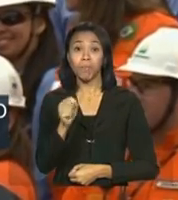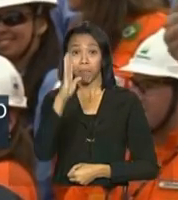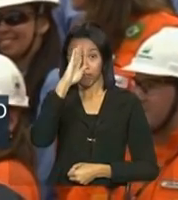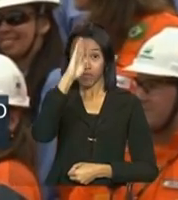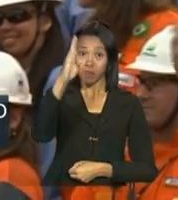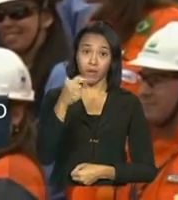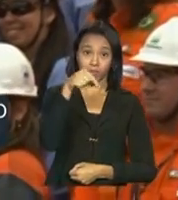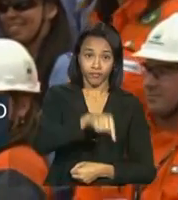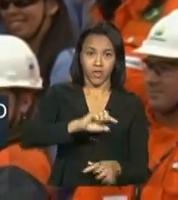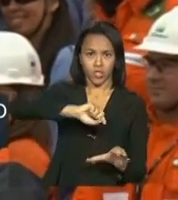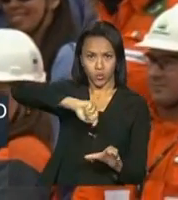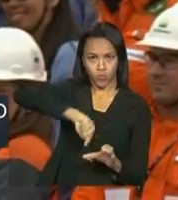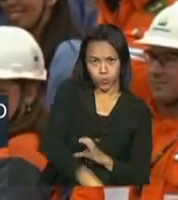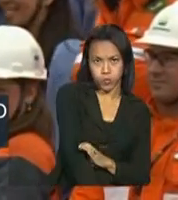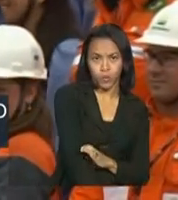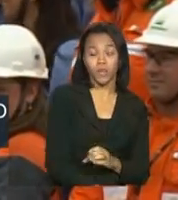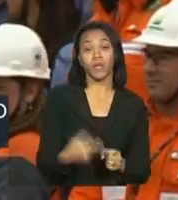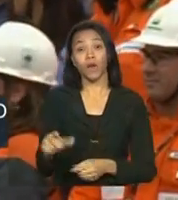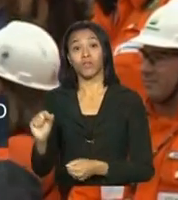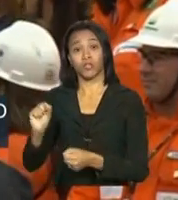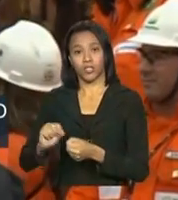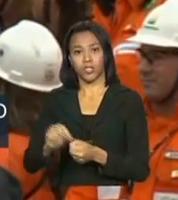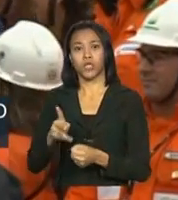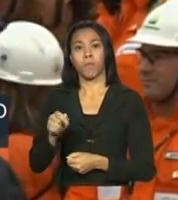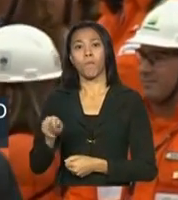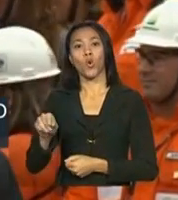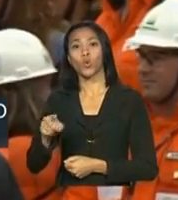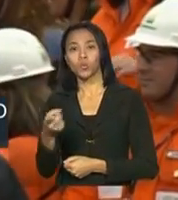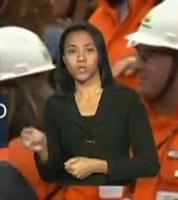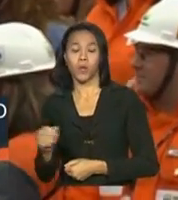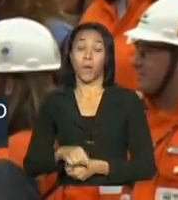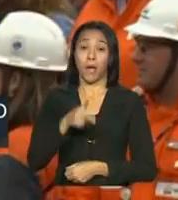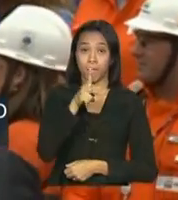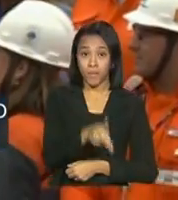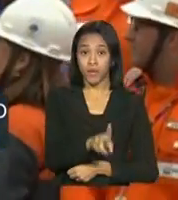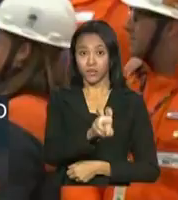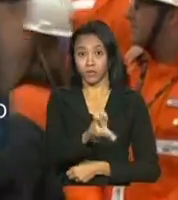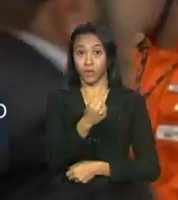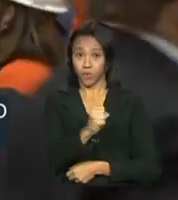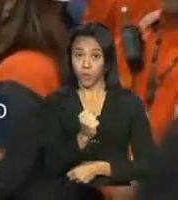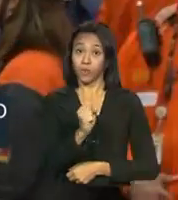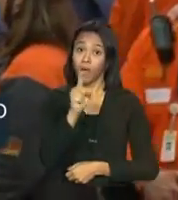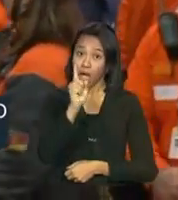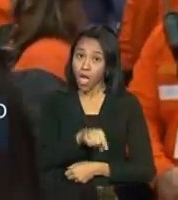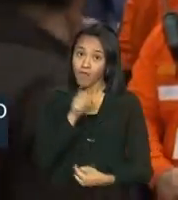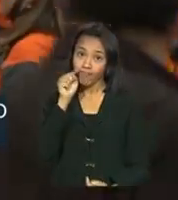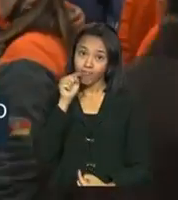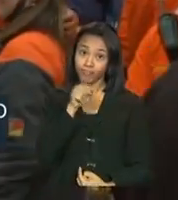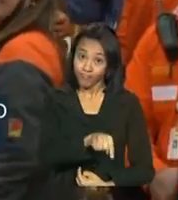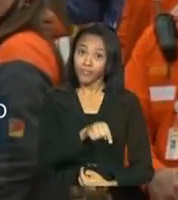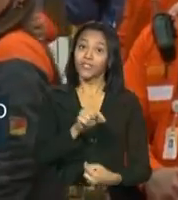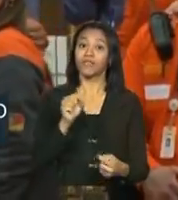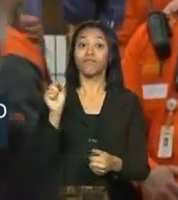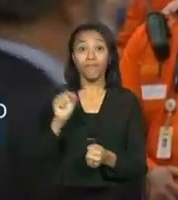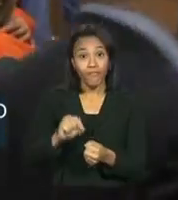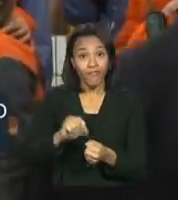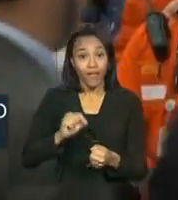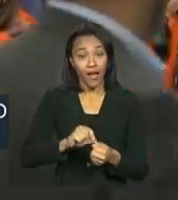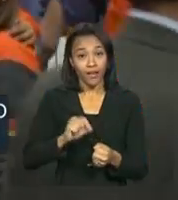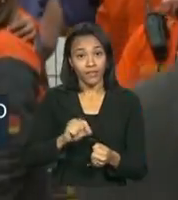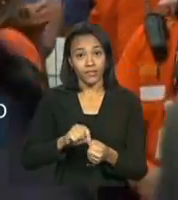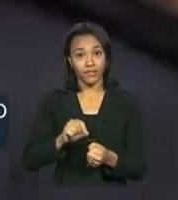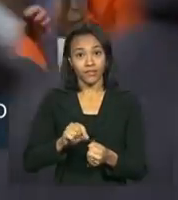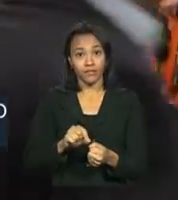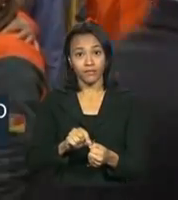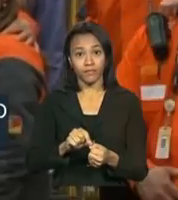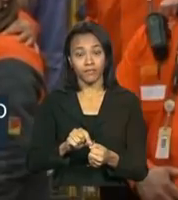as de perfuração e as de produção. A plataforma P58 é uma plataforma do tipo de produção. É o